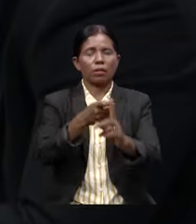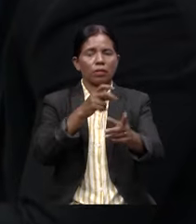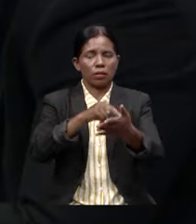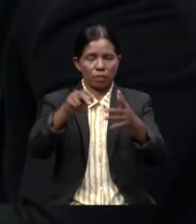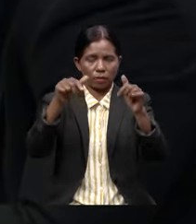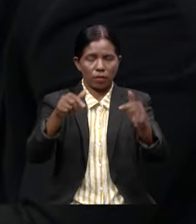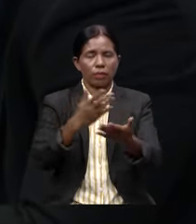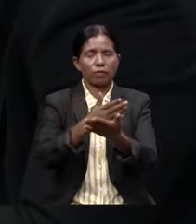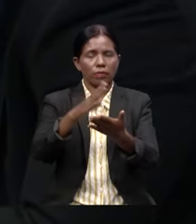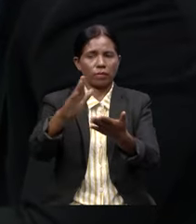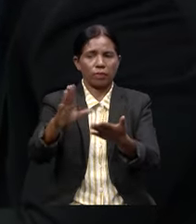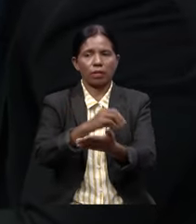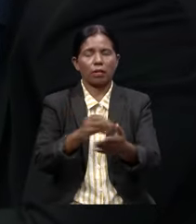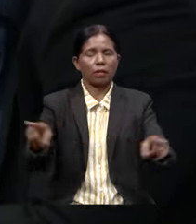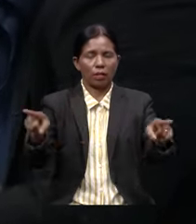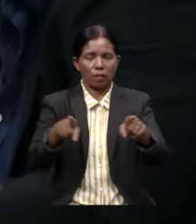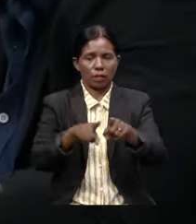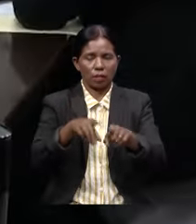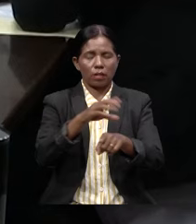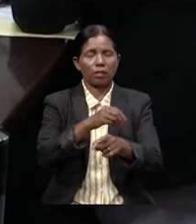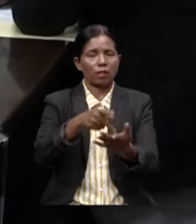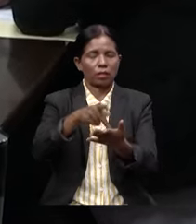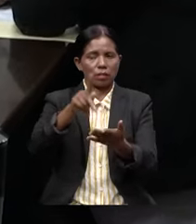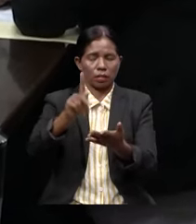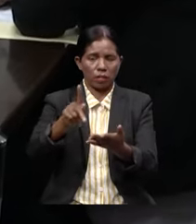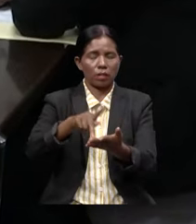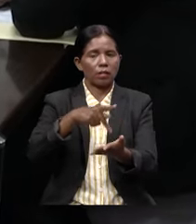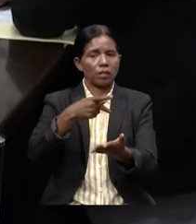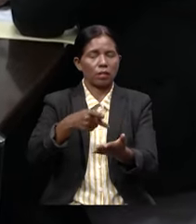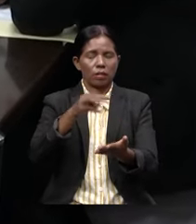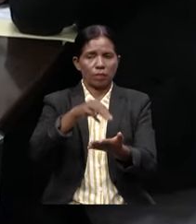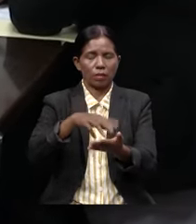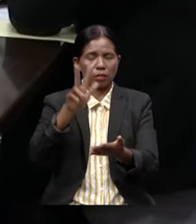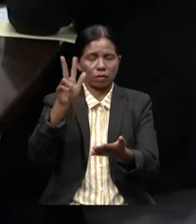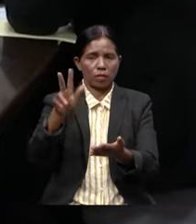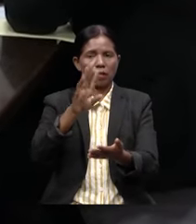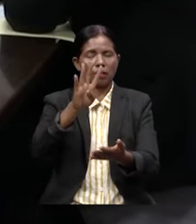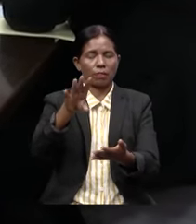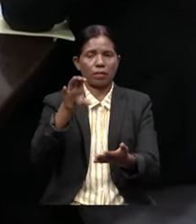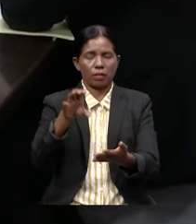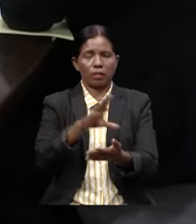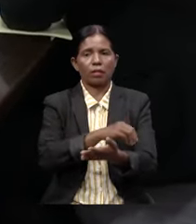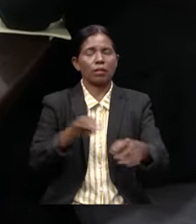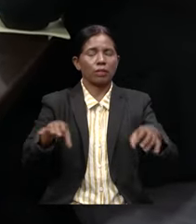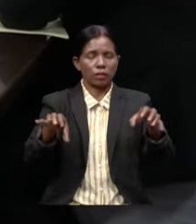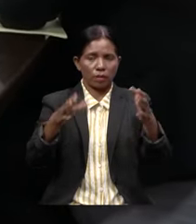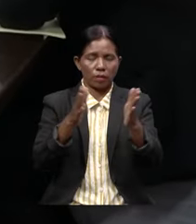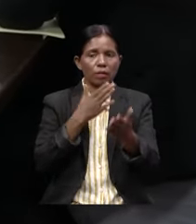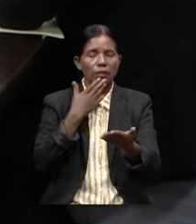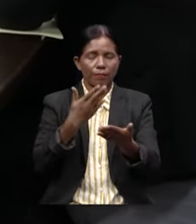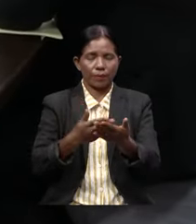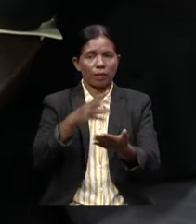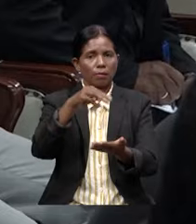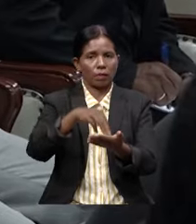ne, faz a categoria siranessan, salário no vencimento milhão tolo atos ratresin, bens e serviço milhão